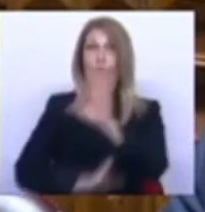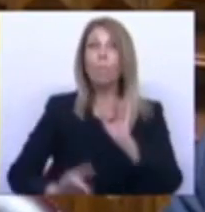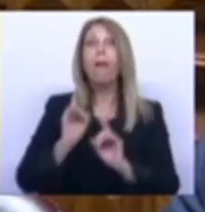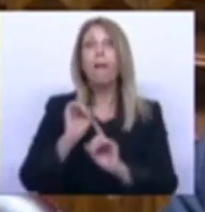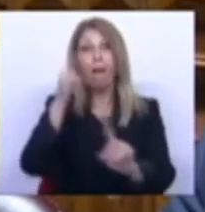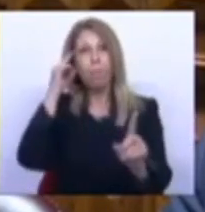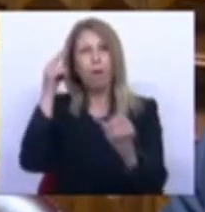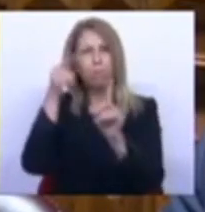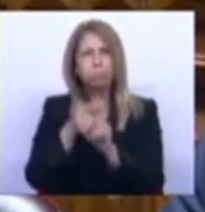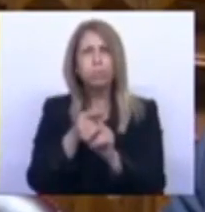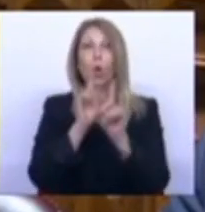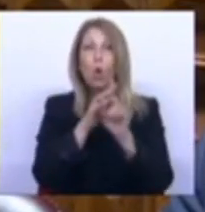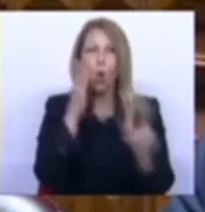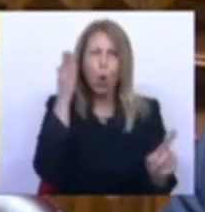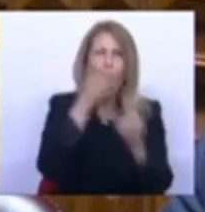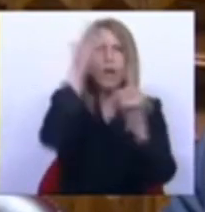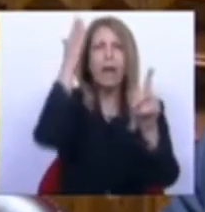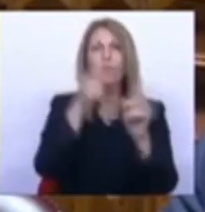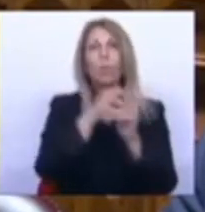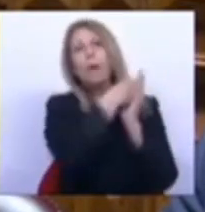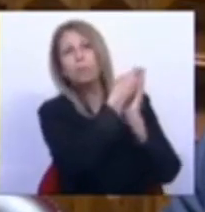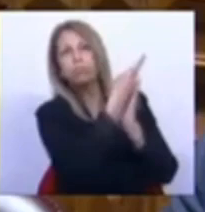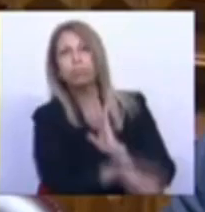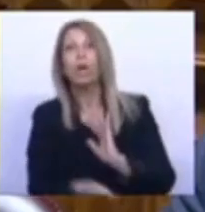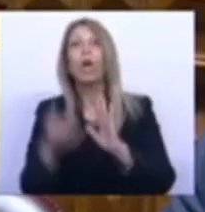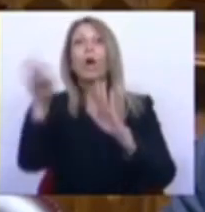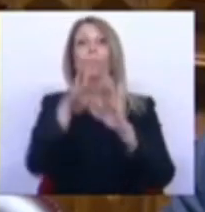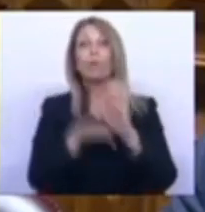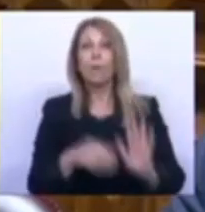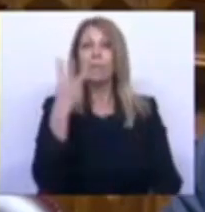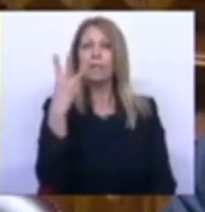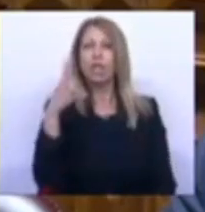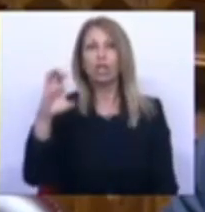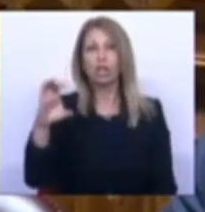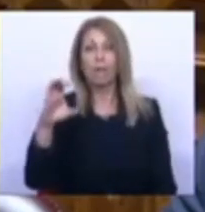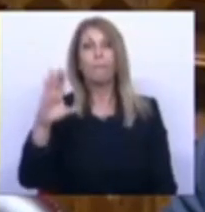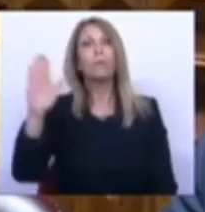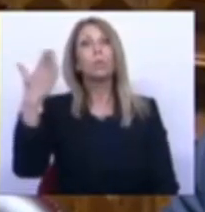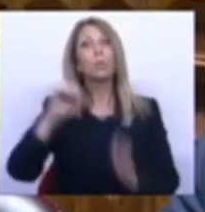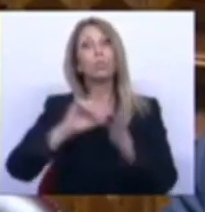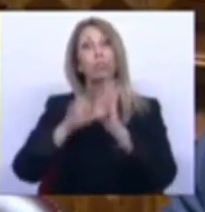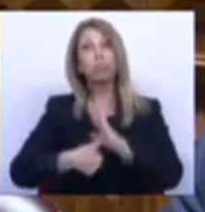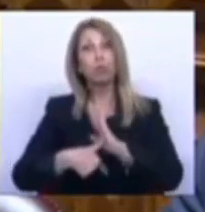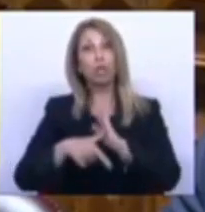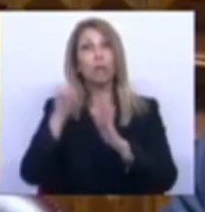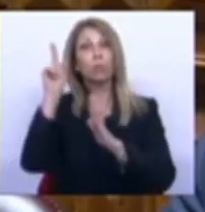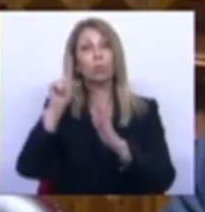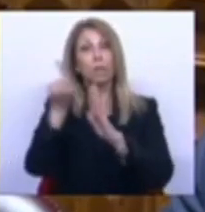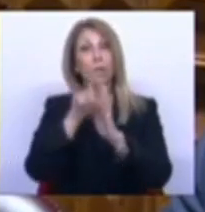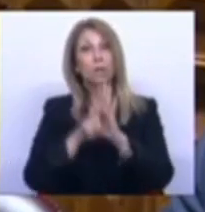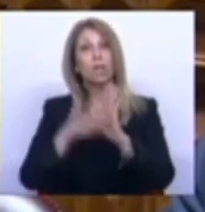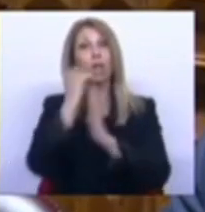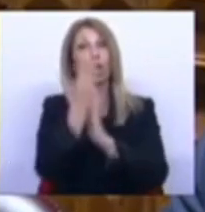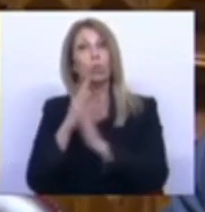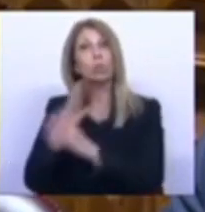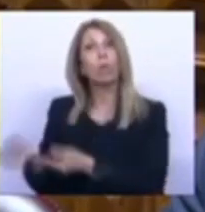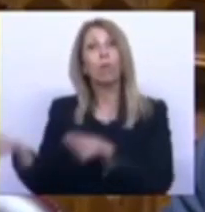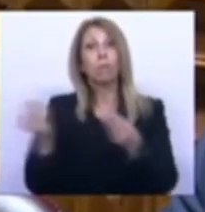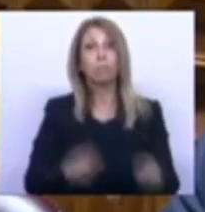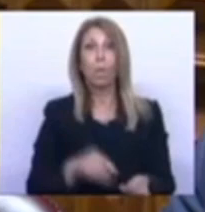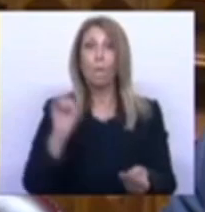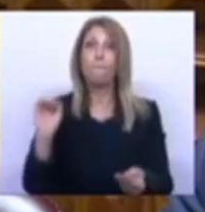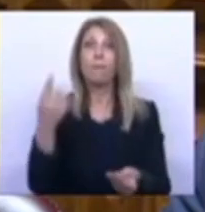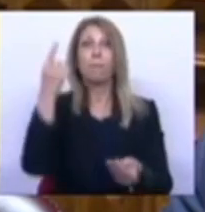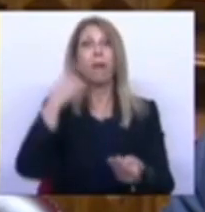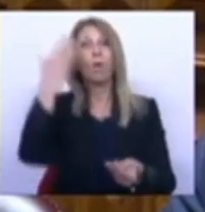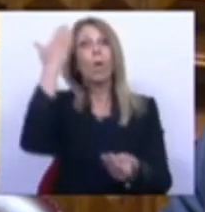amplo. Trata-se do programa 3C, o primeiro projeto de resolução que apresentámos no primeiro dia de trabalho na Assembleia da República. Casa,